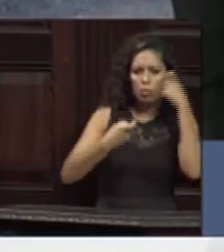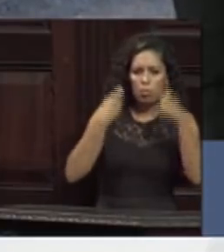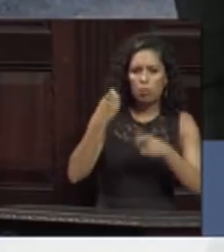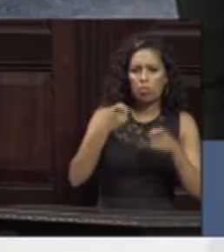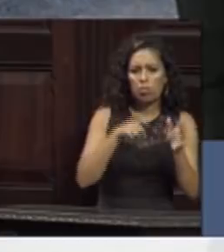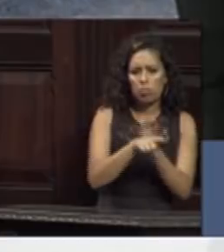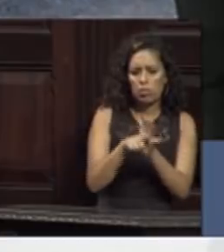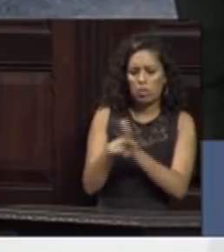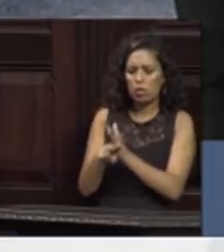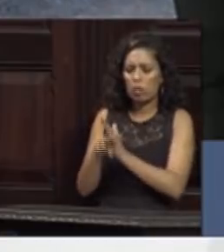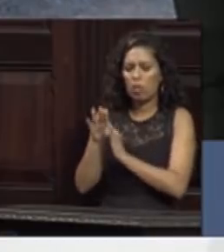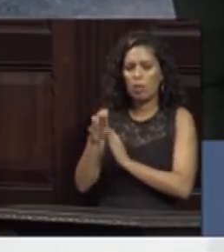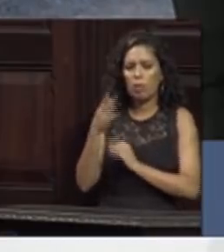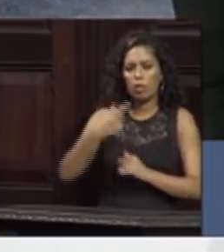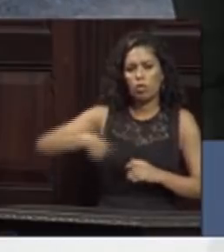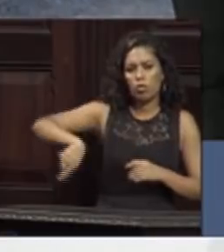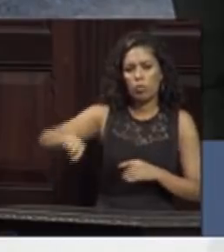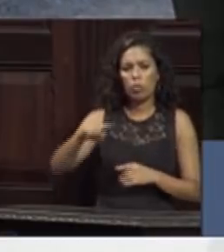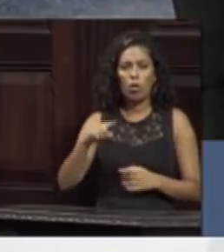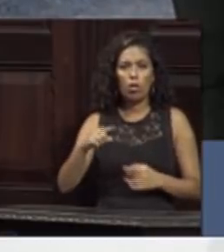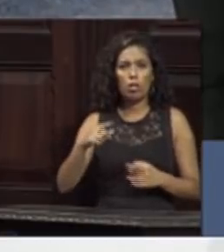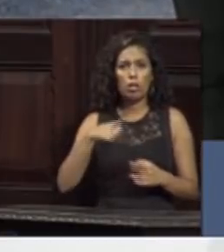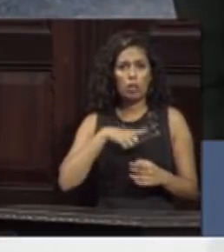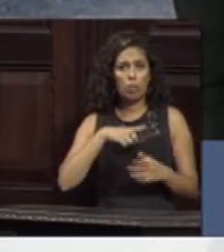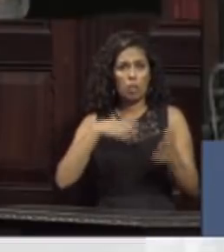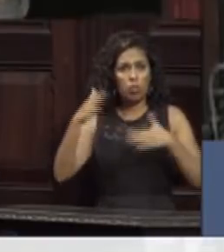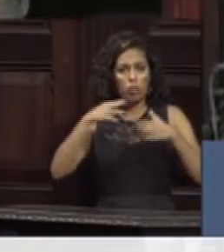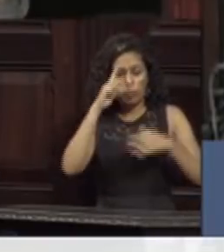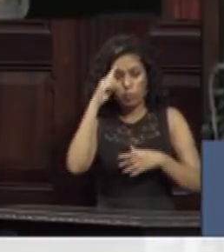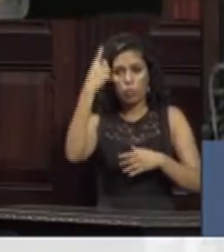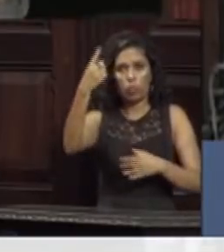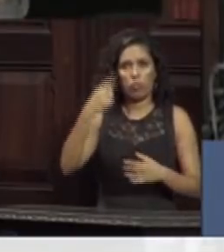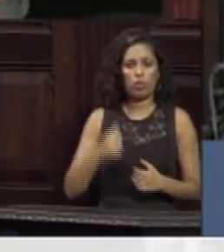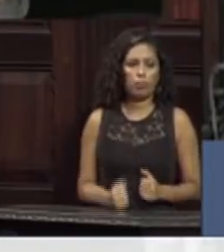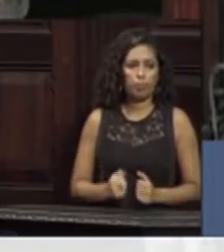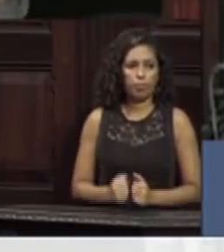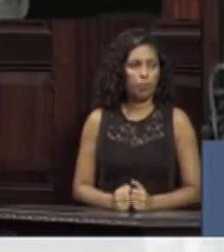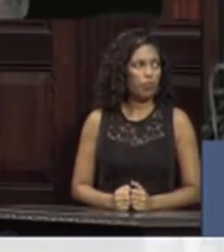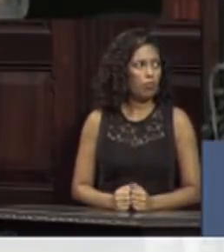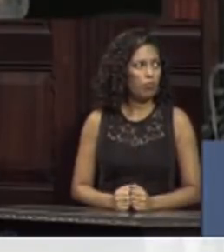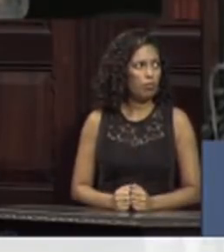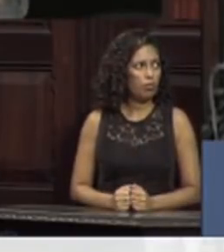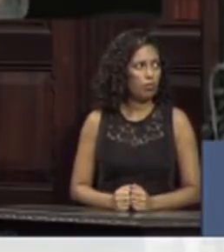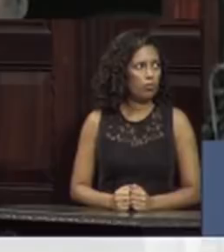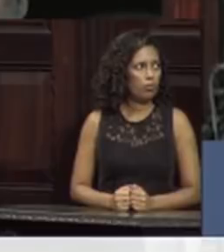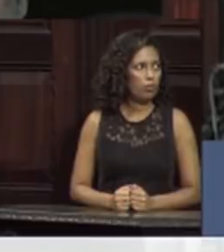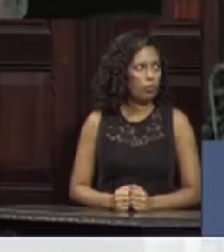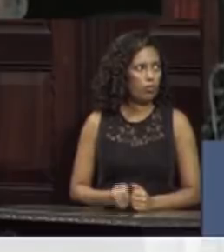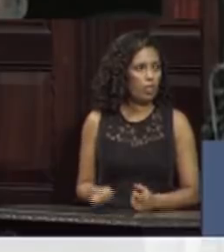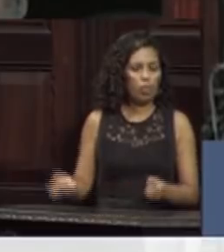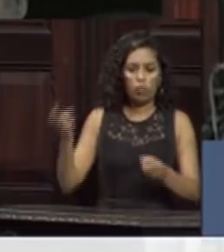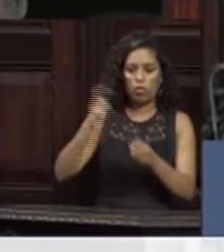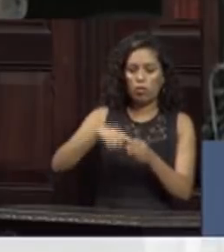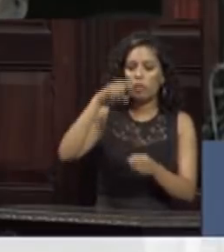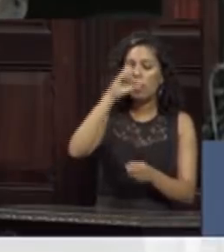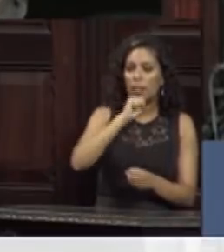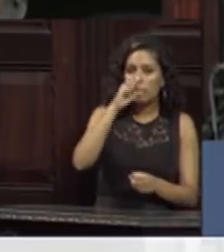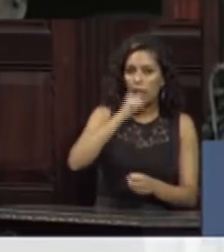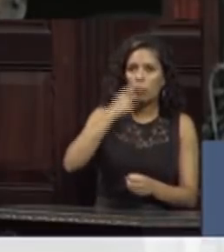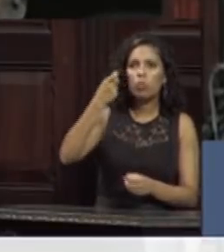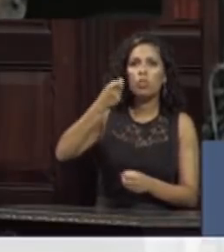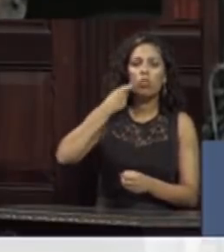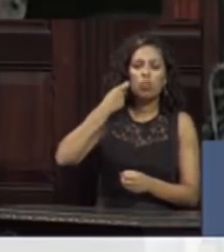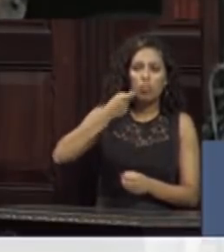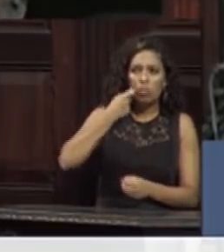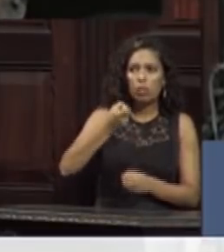que há discordância em boa parte dos pares aqui da casa. Deputado Conte, eu fui a Macaé sábado e vou voltar aí da Justa sexta. É o contrário, eu estou